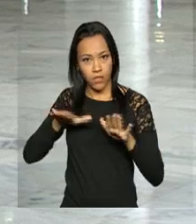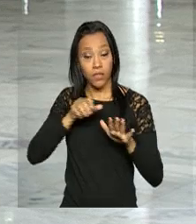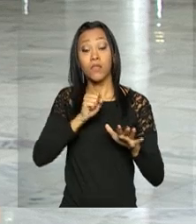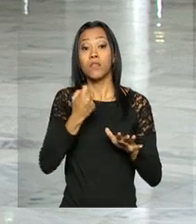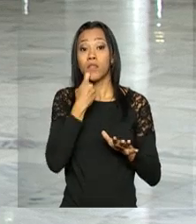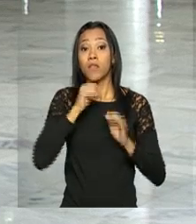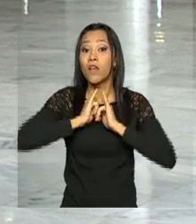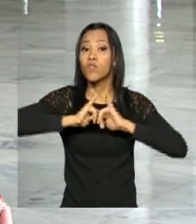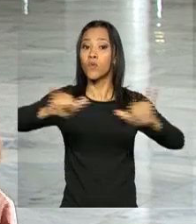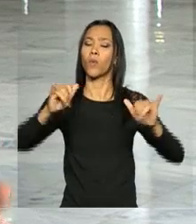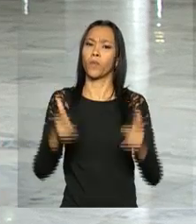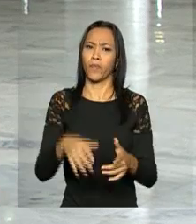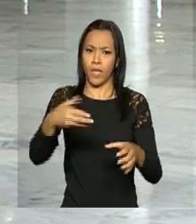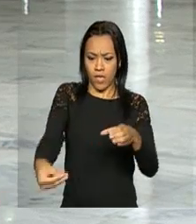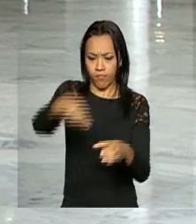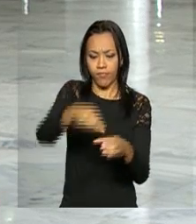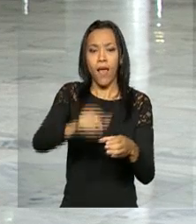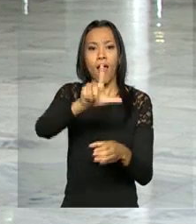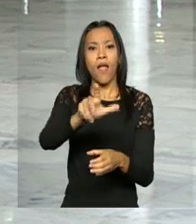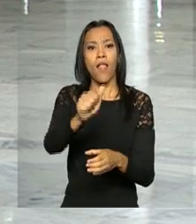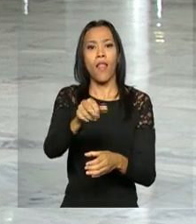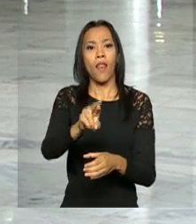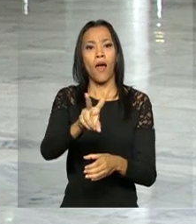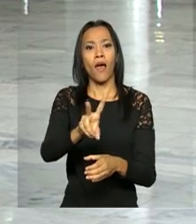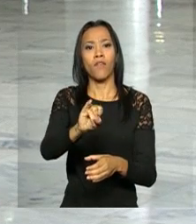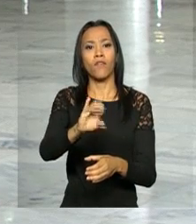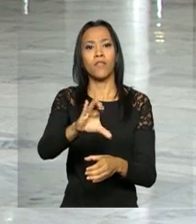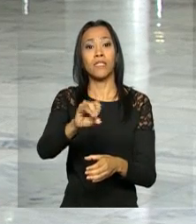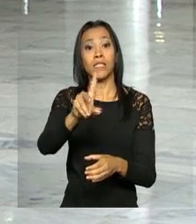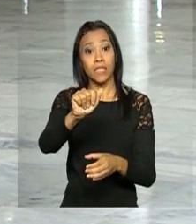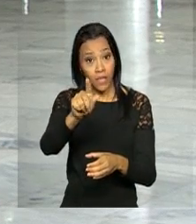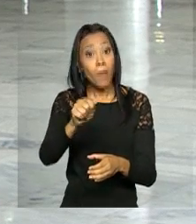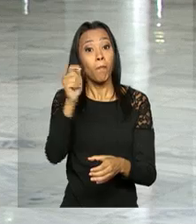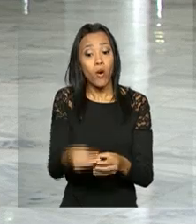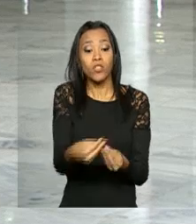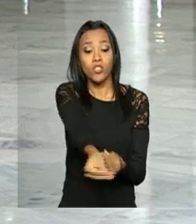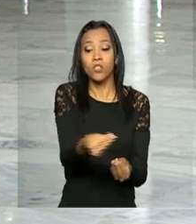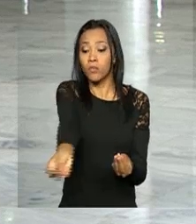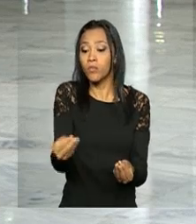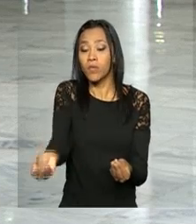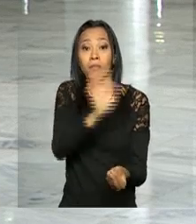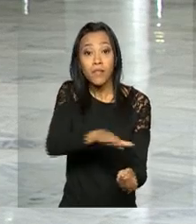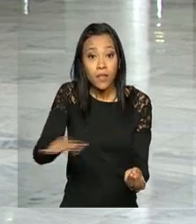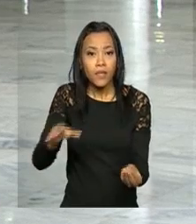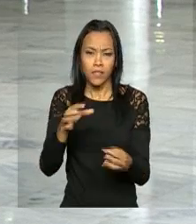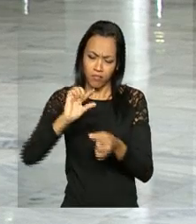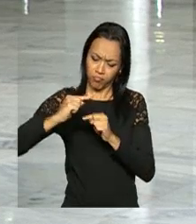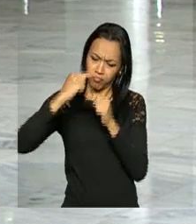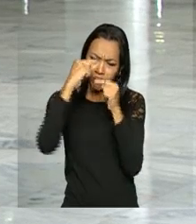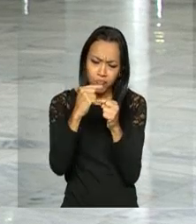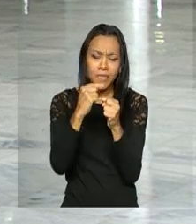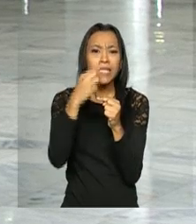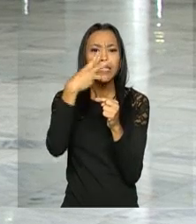o larvicida, por não ser tóxico, pode até ser distribuído para crianças dentro das escolas. Um frasco de apenas